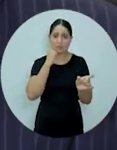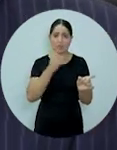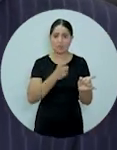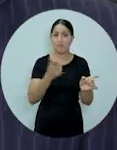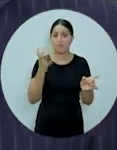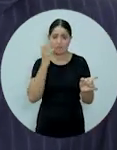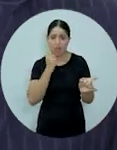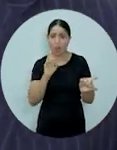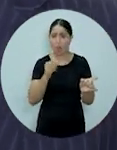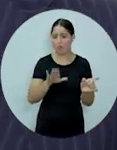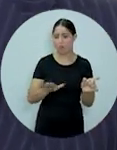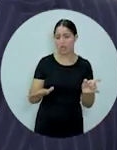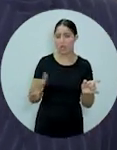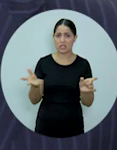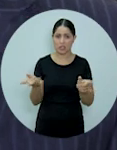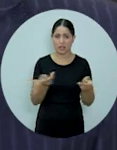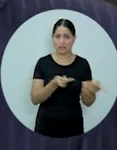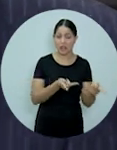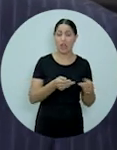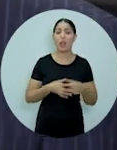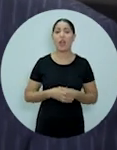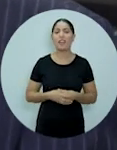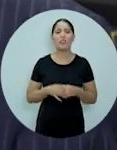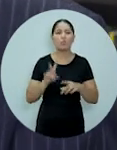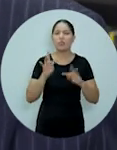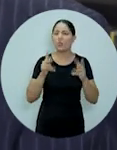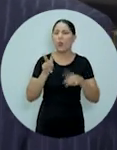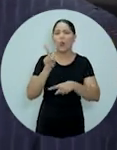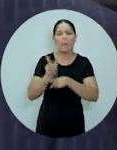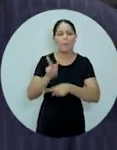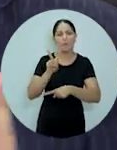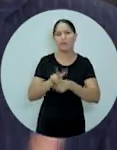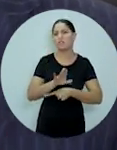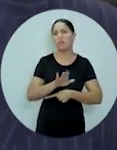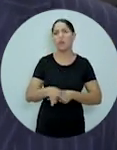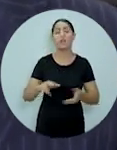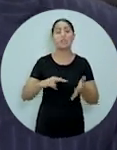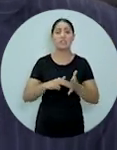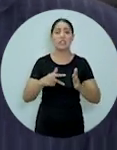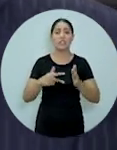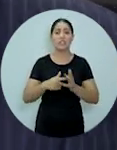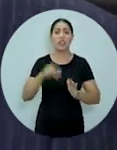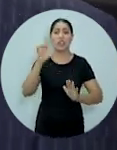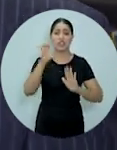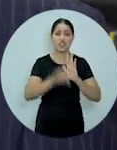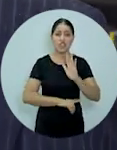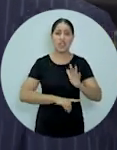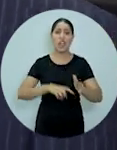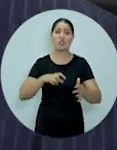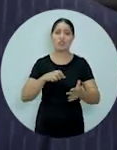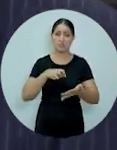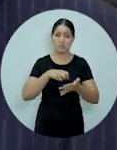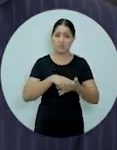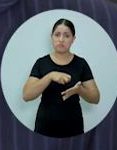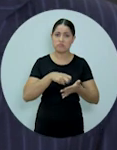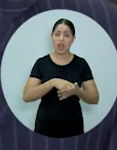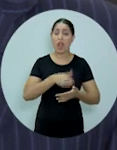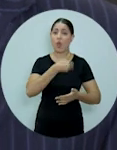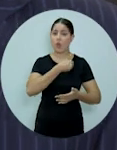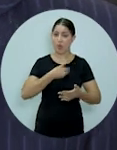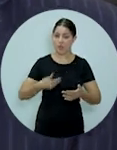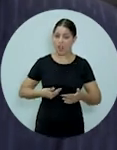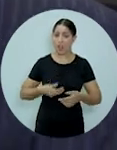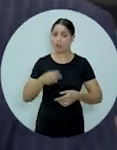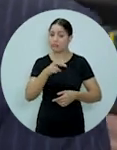adotado. Então, a proteção integral à criança é obrigação do Estado e da família. Então, não